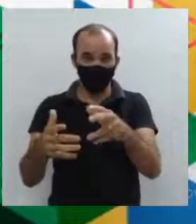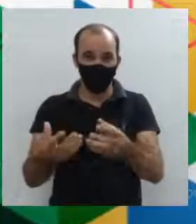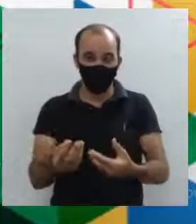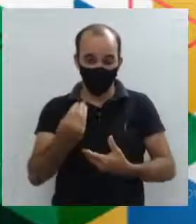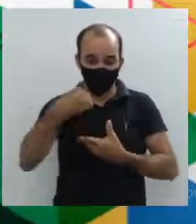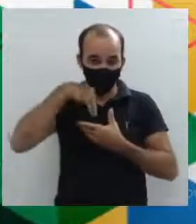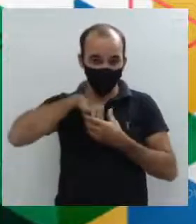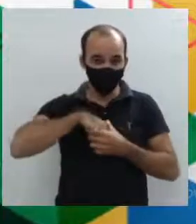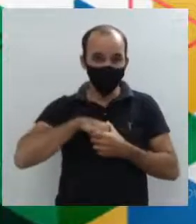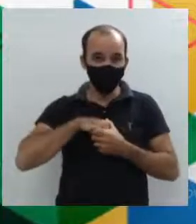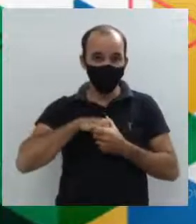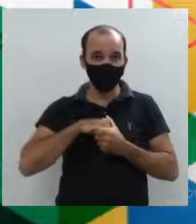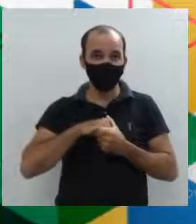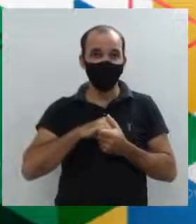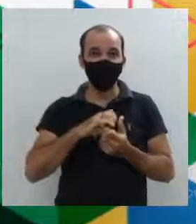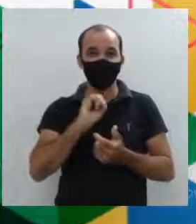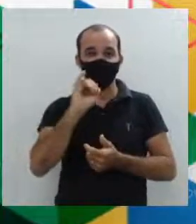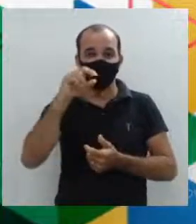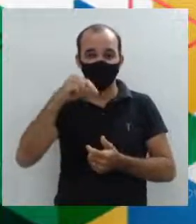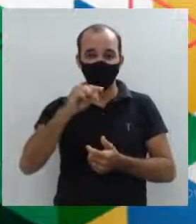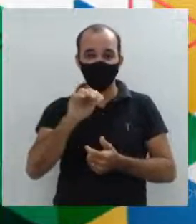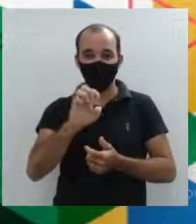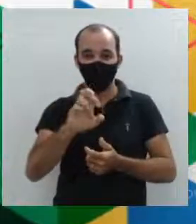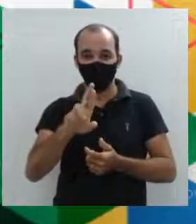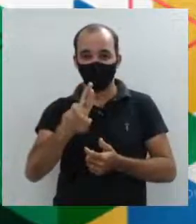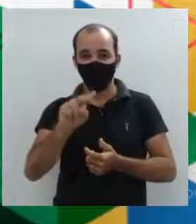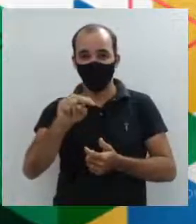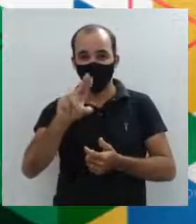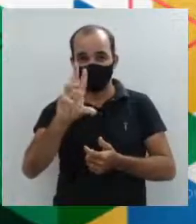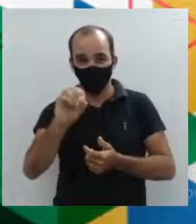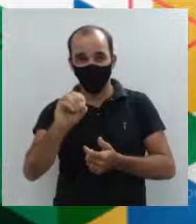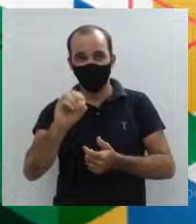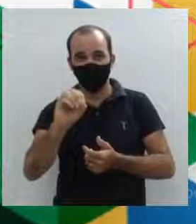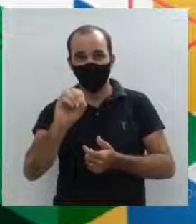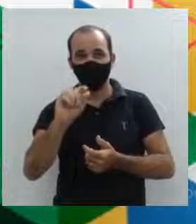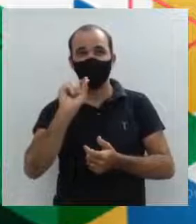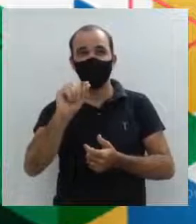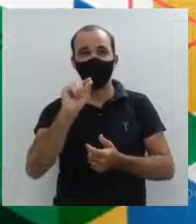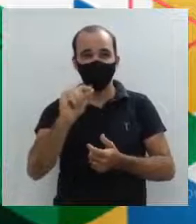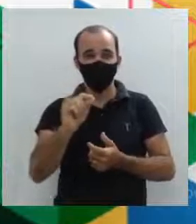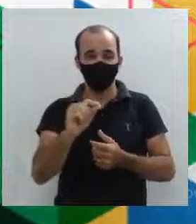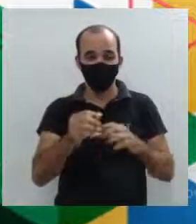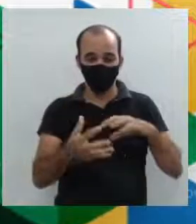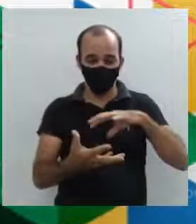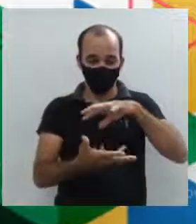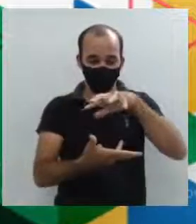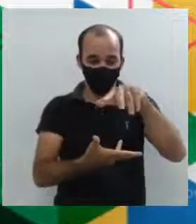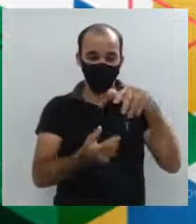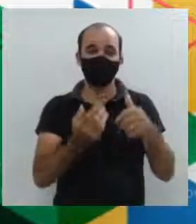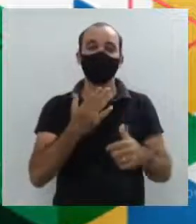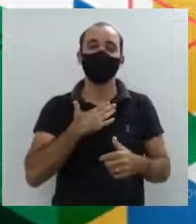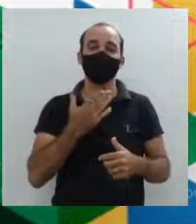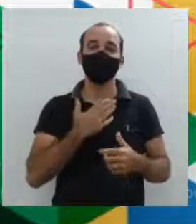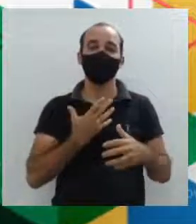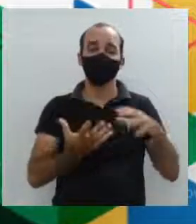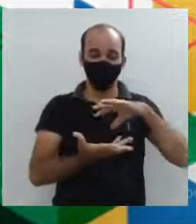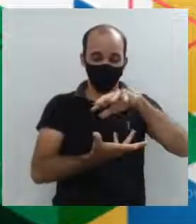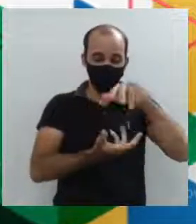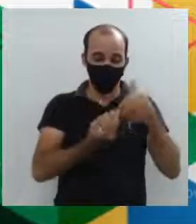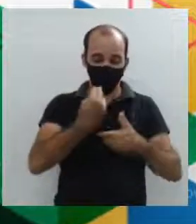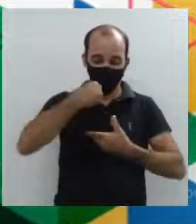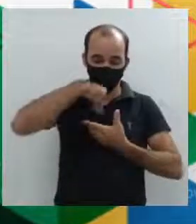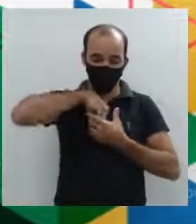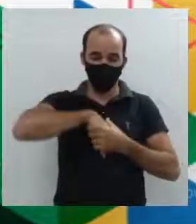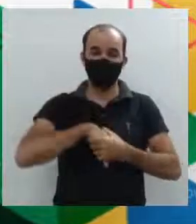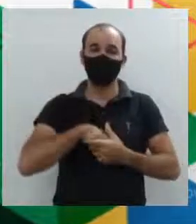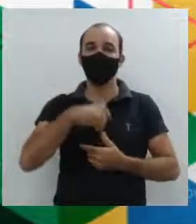mundo interno, está ali relacionado com o quê? Com aquilo que você, o seu íntimo, com aquilo que você é, com a